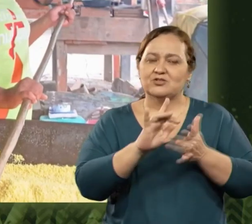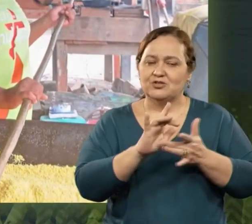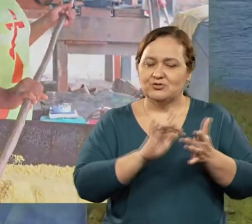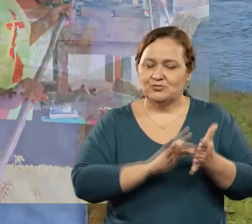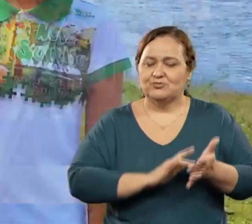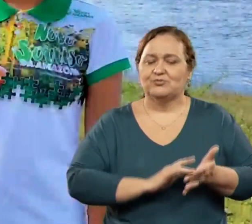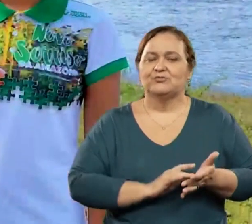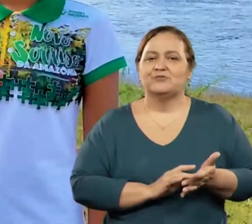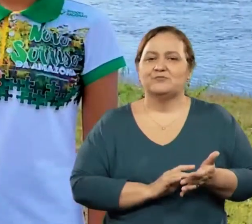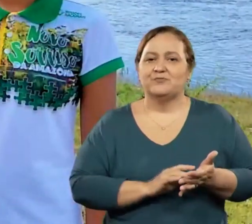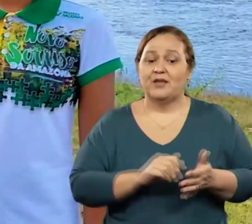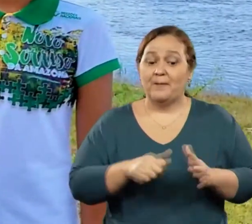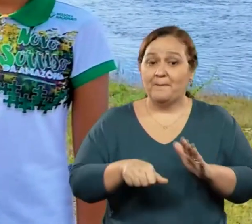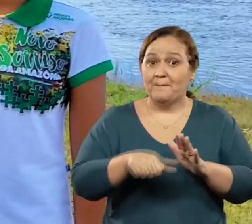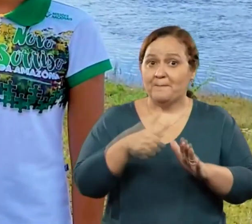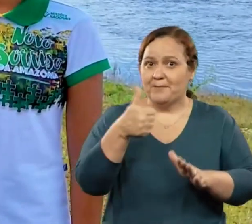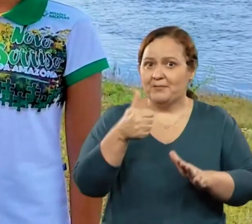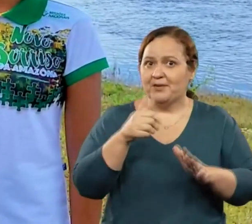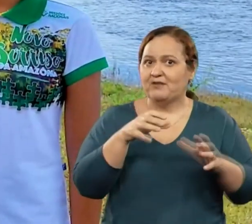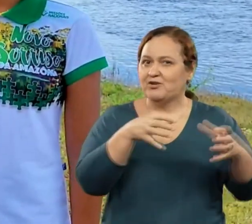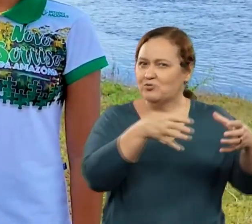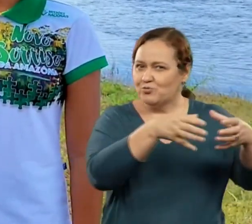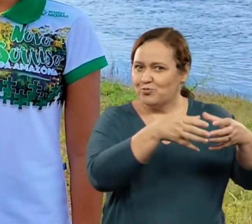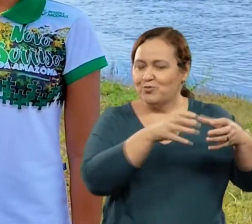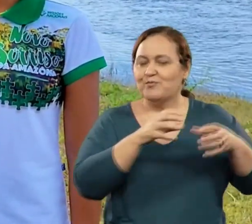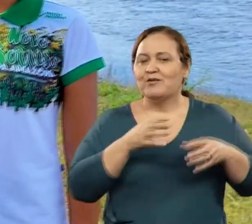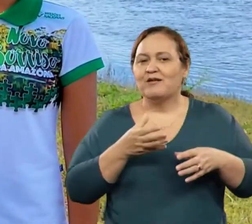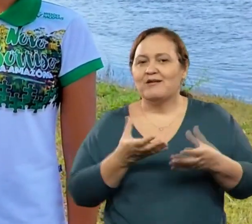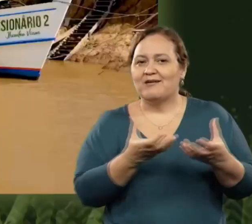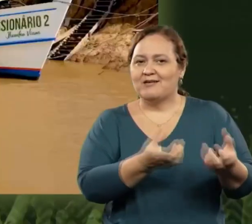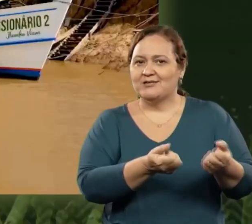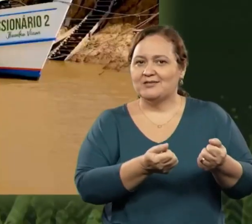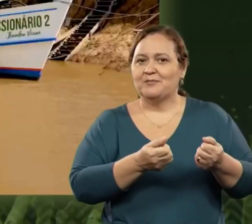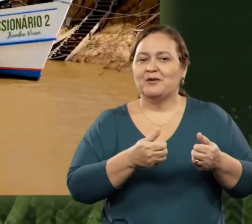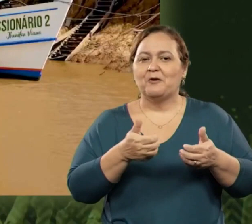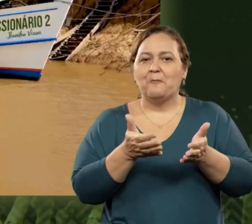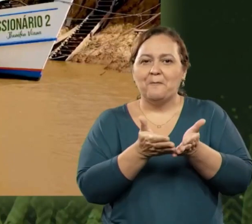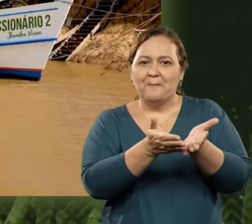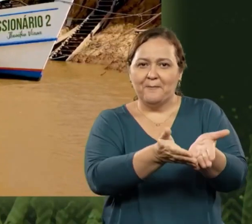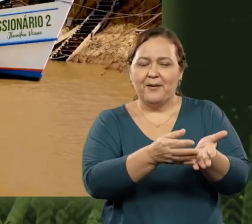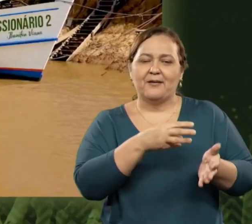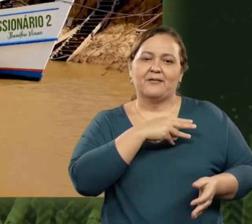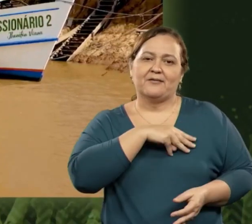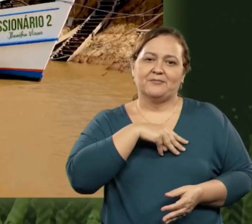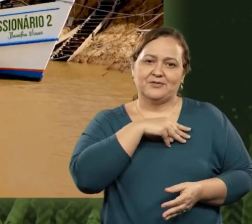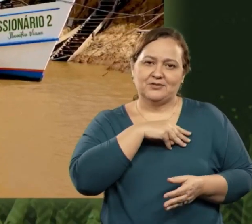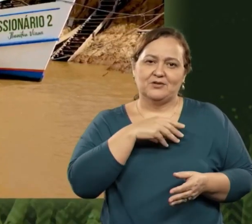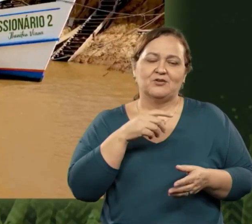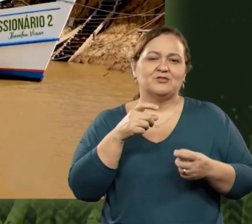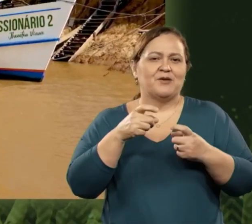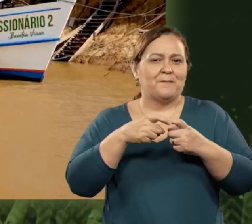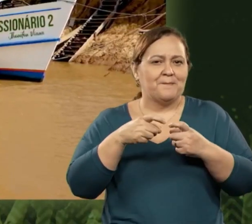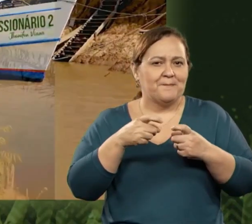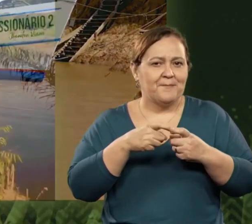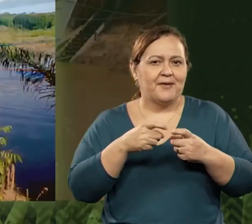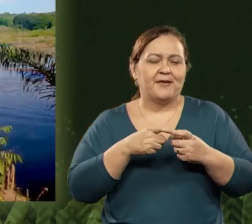converter. Pela primeira vez, a comunidade recebeu o segundo barco missionário com uma equipe de médicos. O